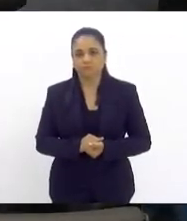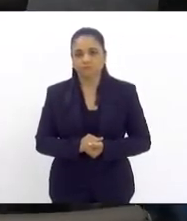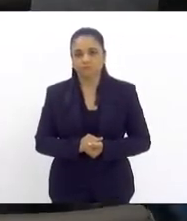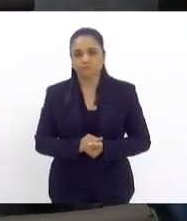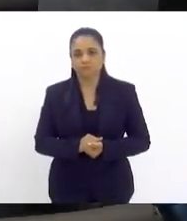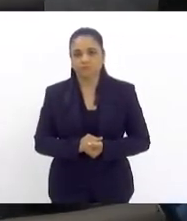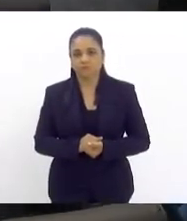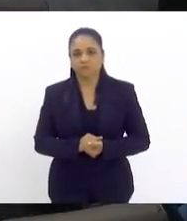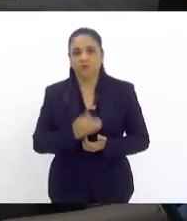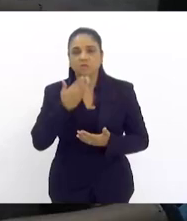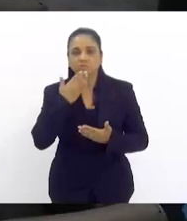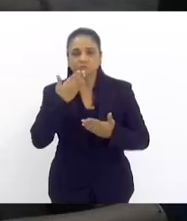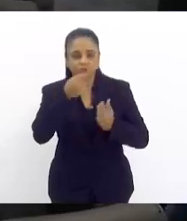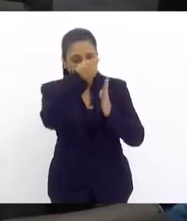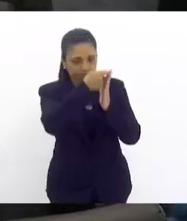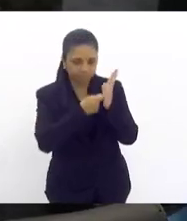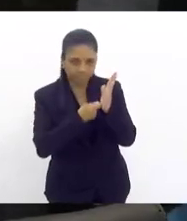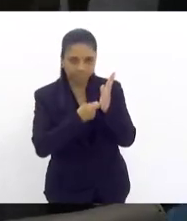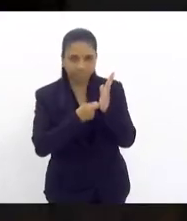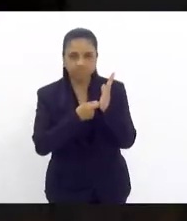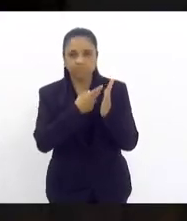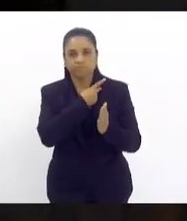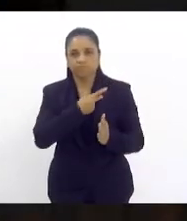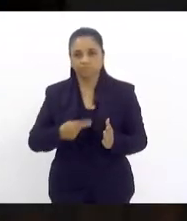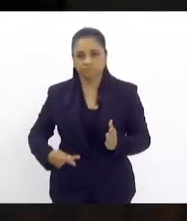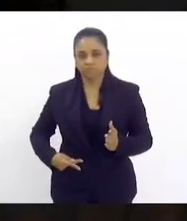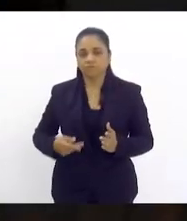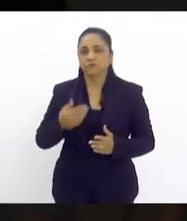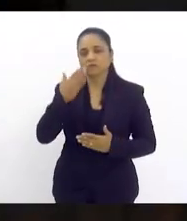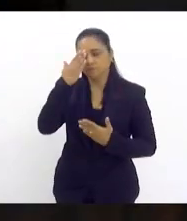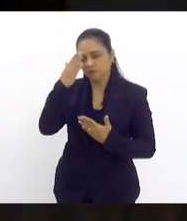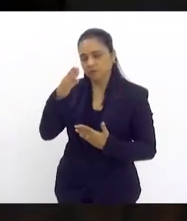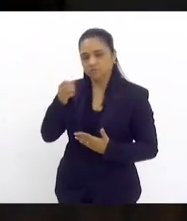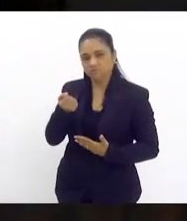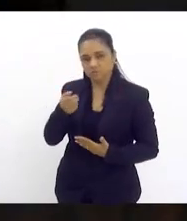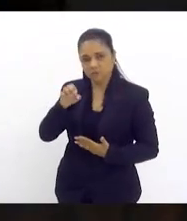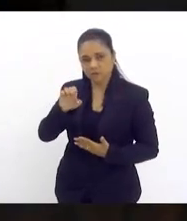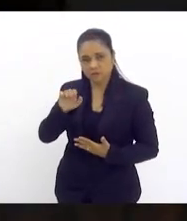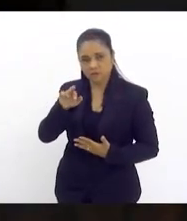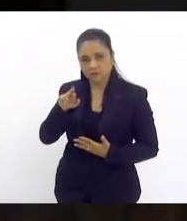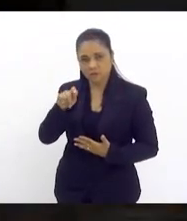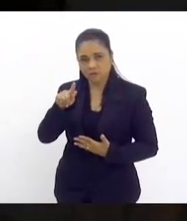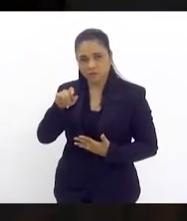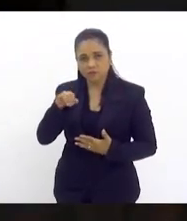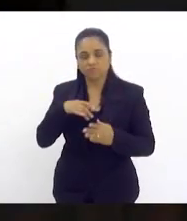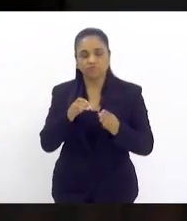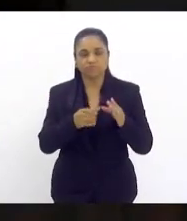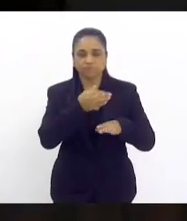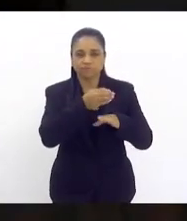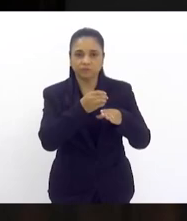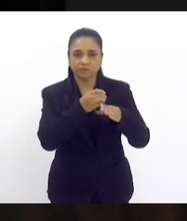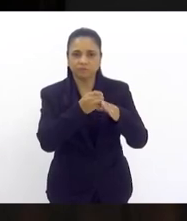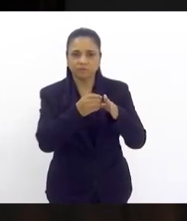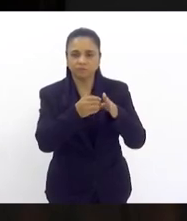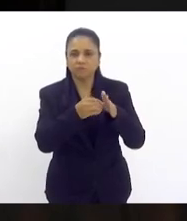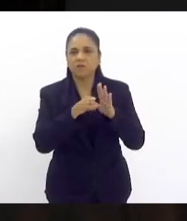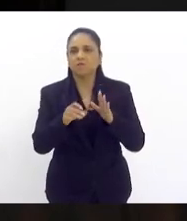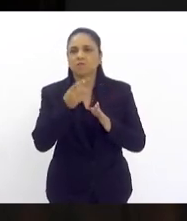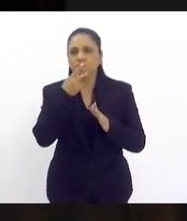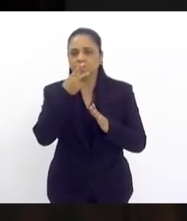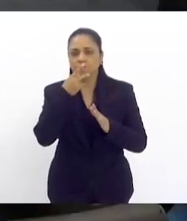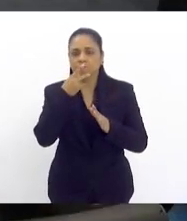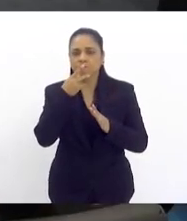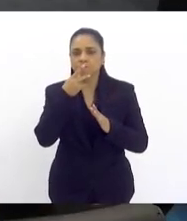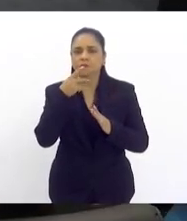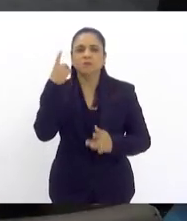Pedindo forma final de redação, senhor presidente. Obrigado, doutor Serginho. Para emitir parecer pela comissão de assuntos. Presidente. Deputado Luiz